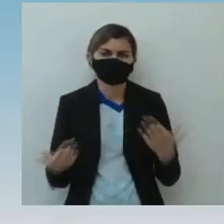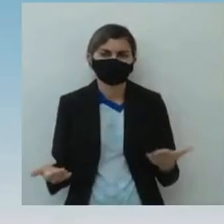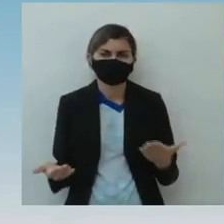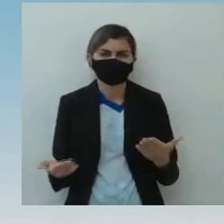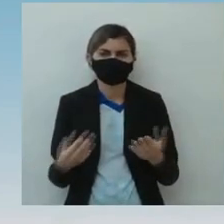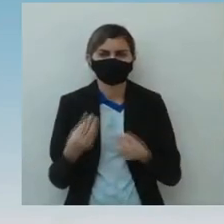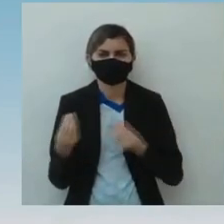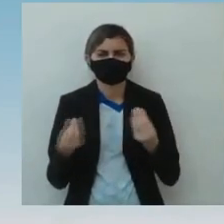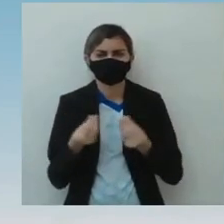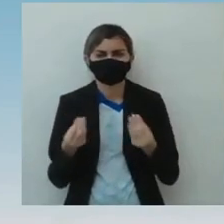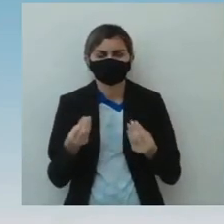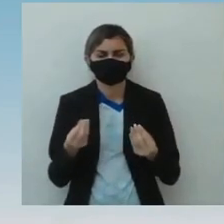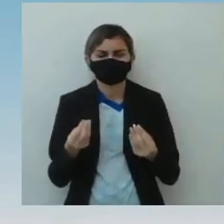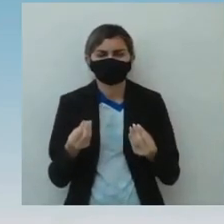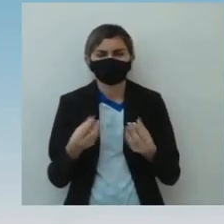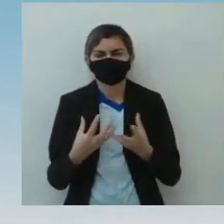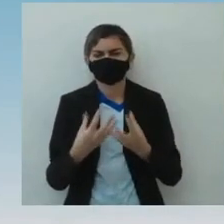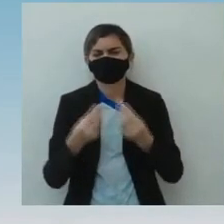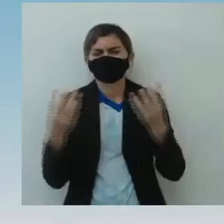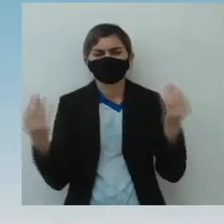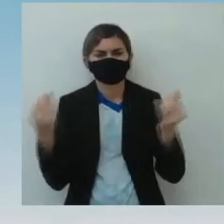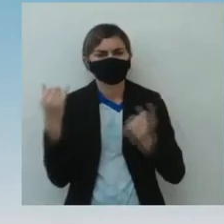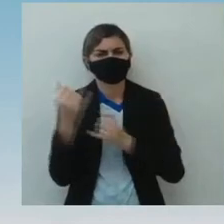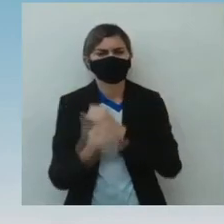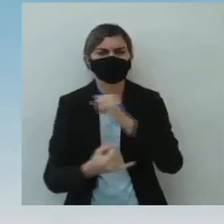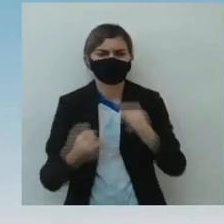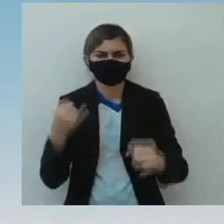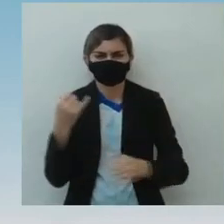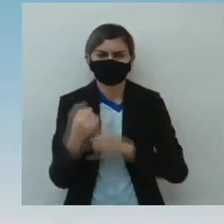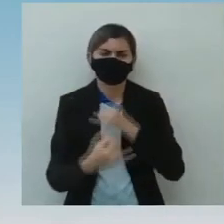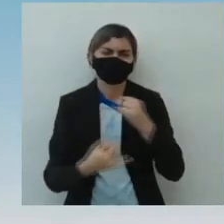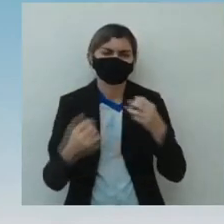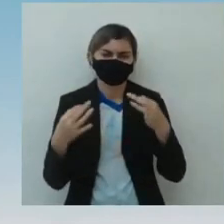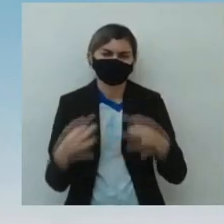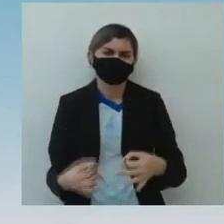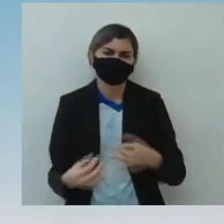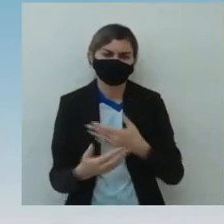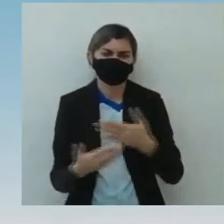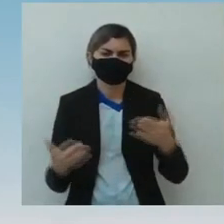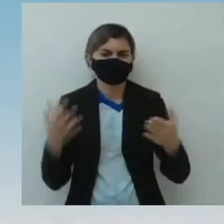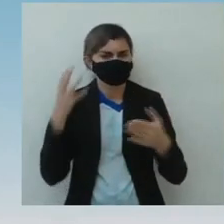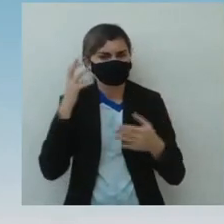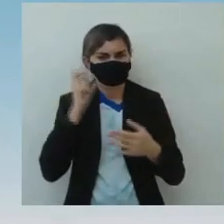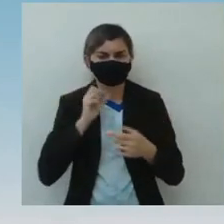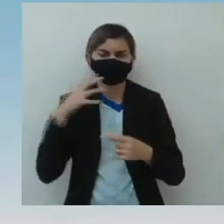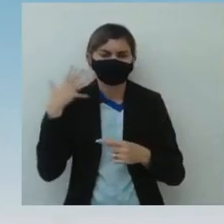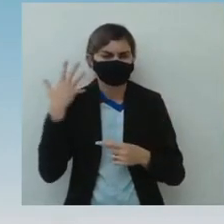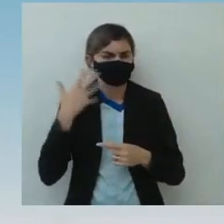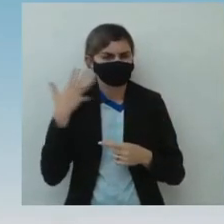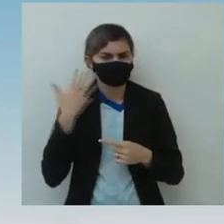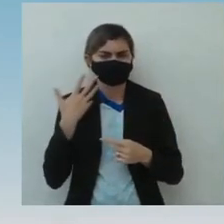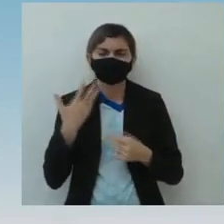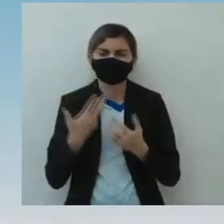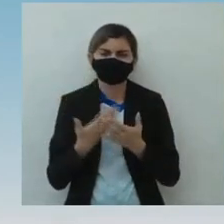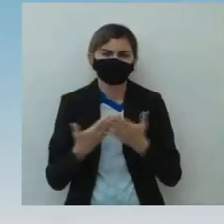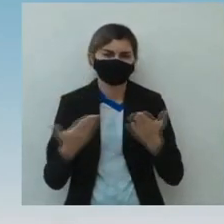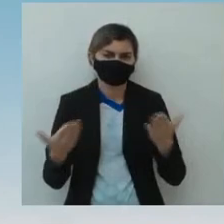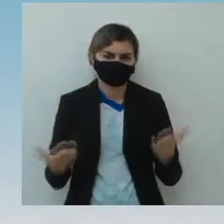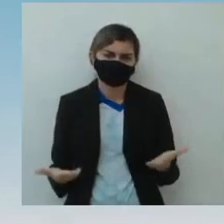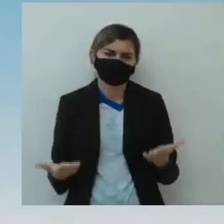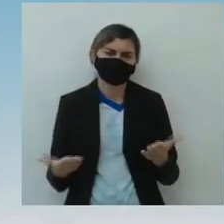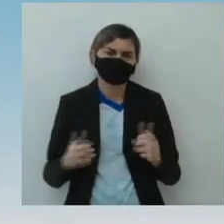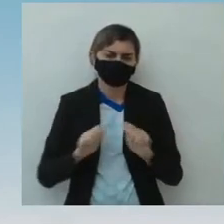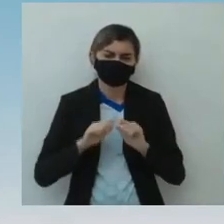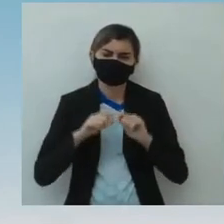como é que se diz lidar com muita informação certo a que Eles escutam nos discursos portanto